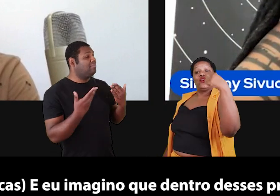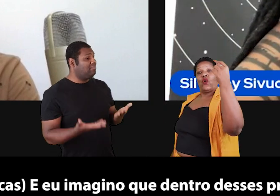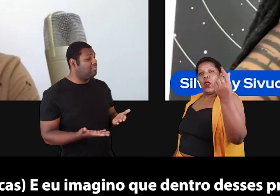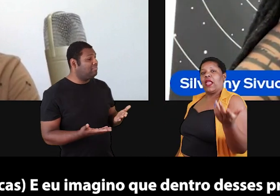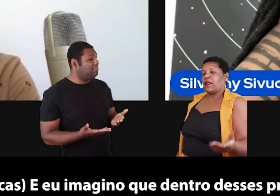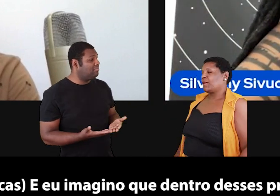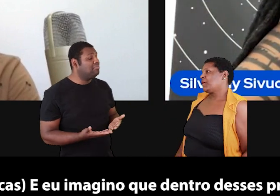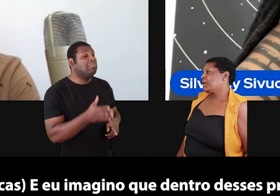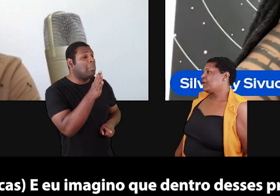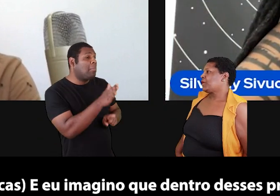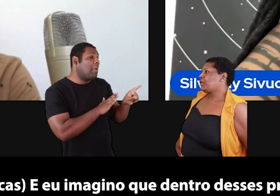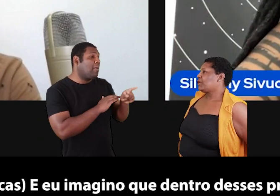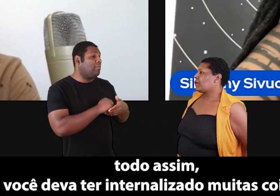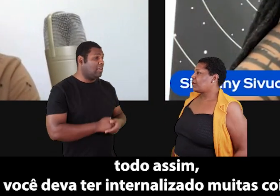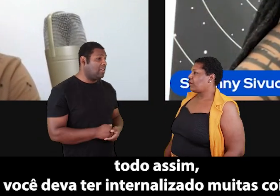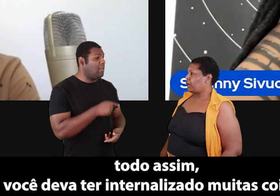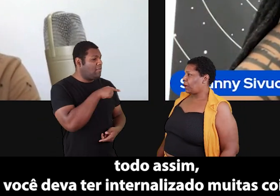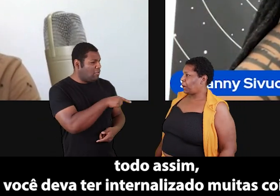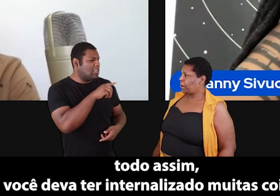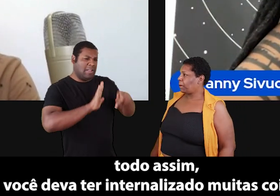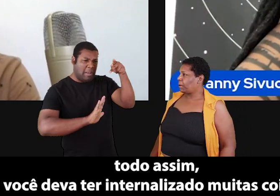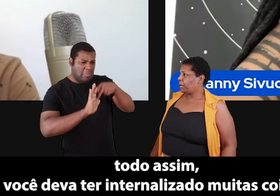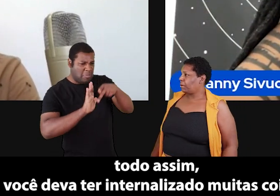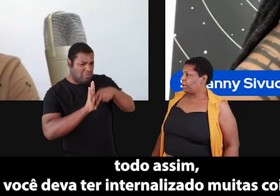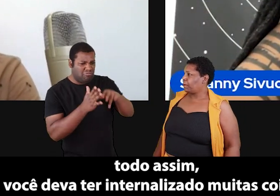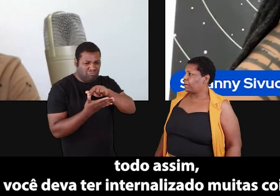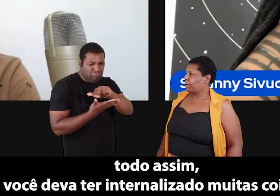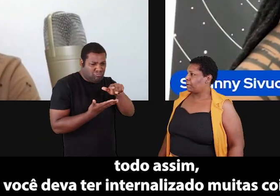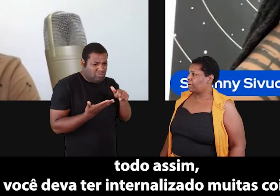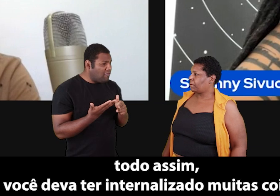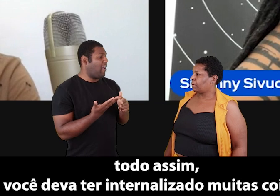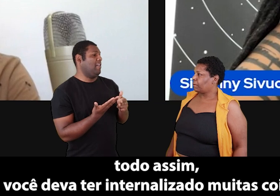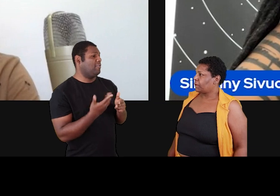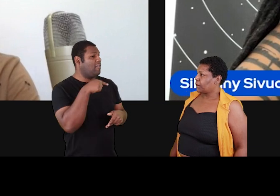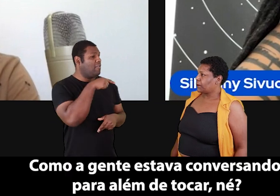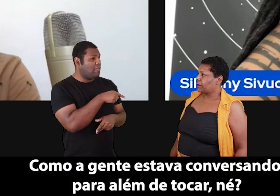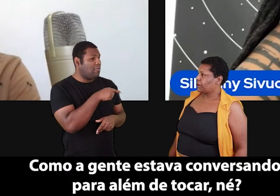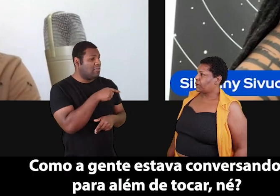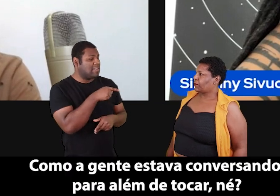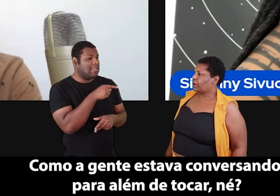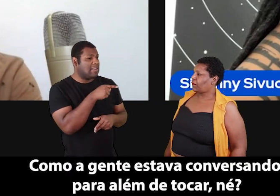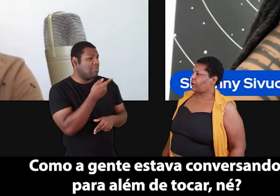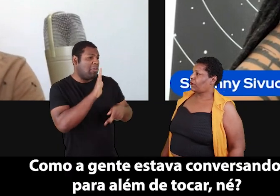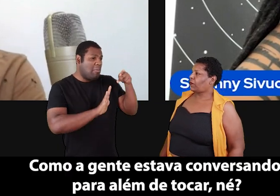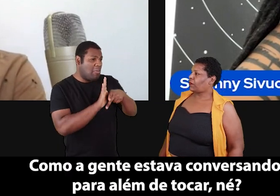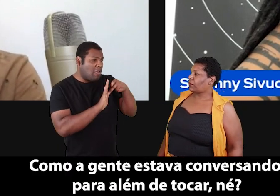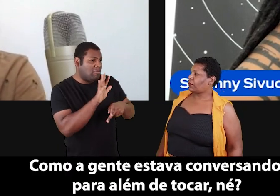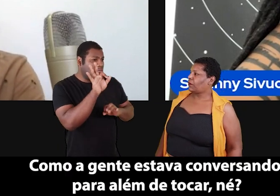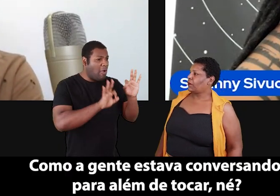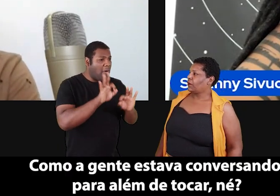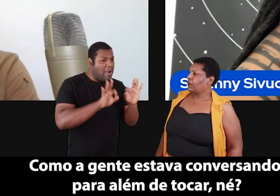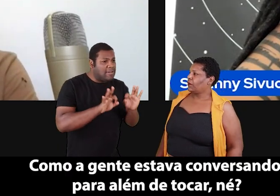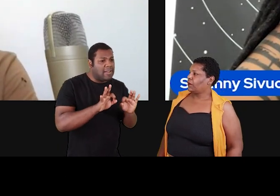E eu imagino que dentro desses processos todos, assim, você deva ter internalizado muitas coisas, como a gente estava conversando, para além de